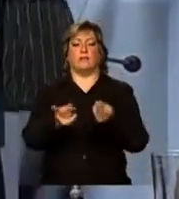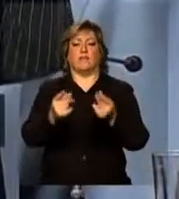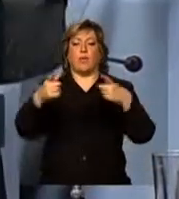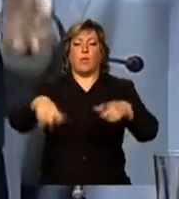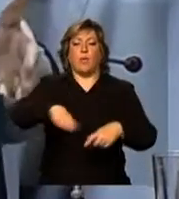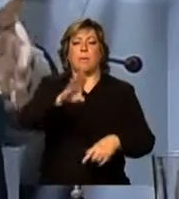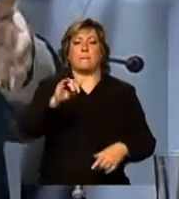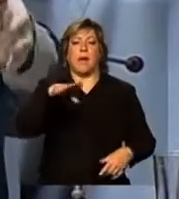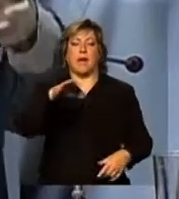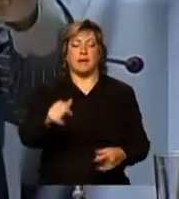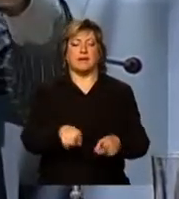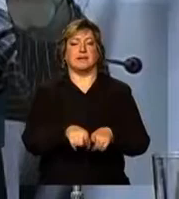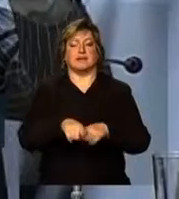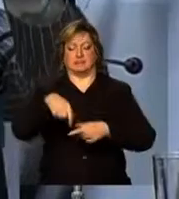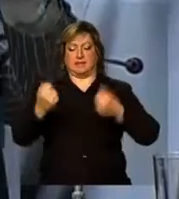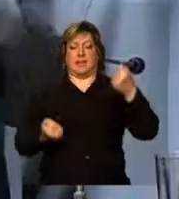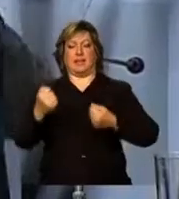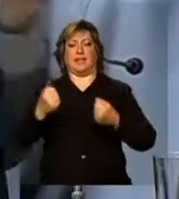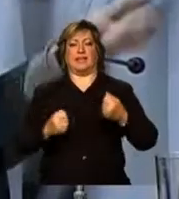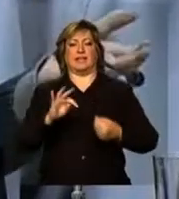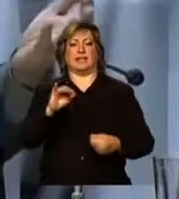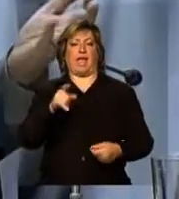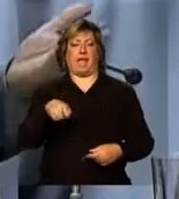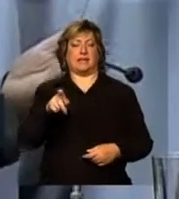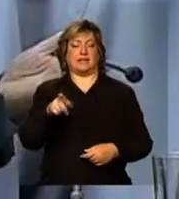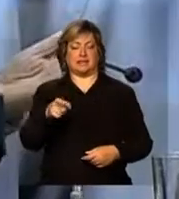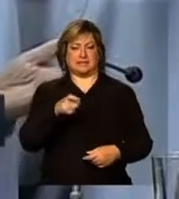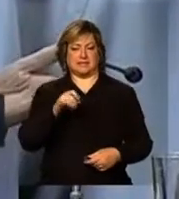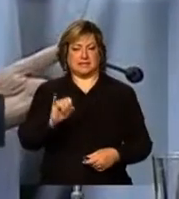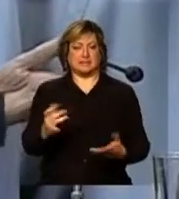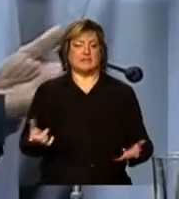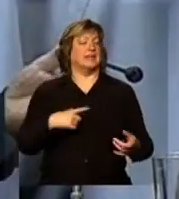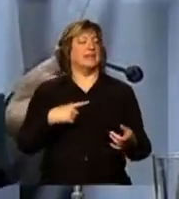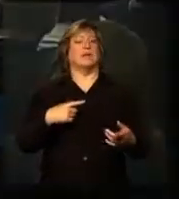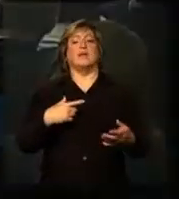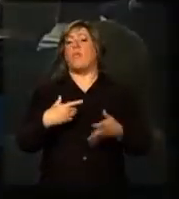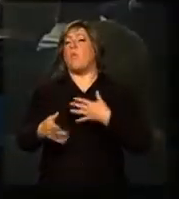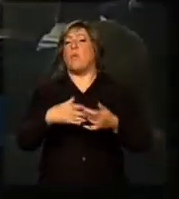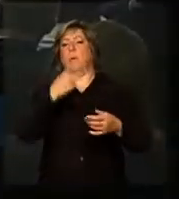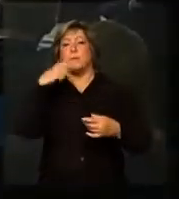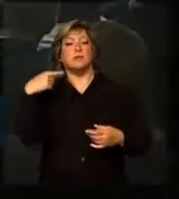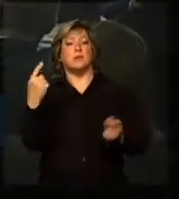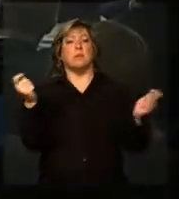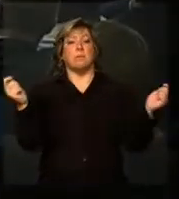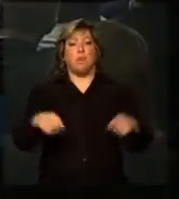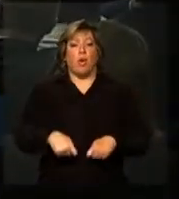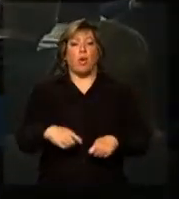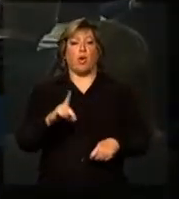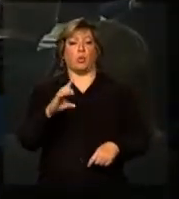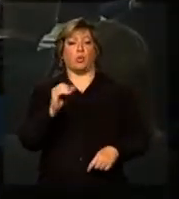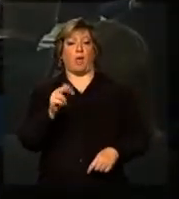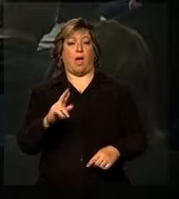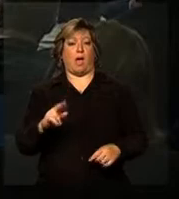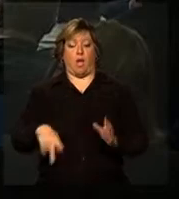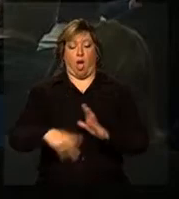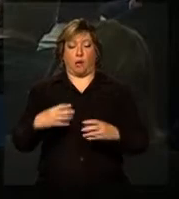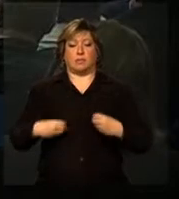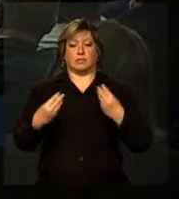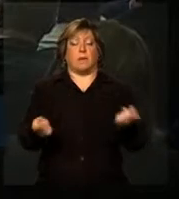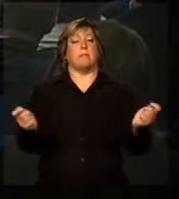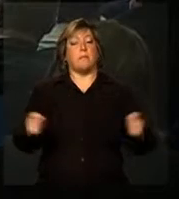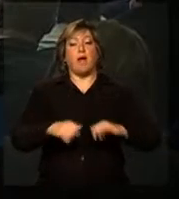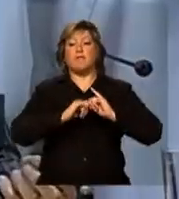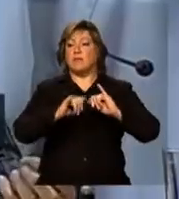com motorista de táxi qualquer ser humano pode ser doador qualquer ramo de atividade que a gente que a gente desenvolva a gente pode